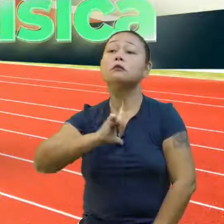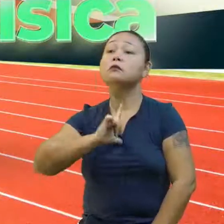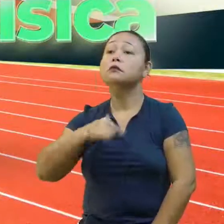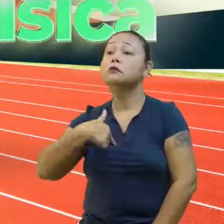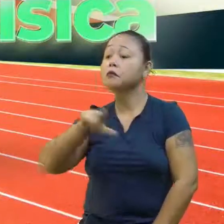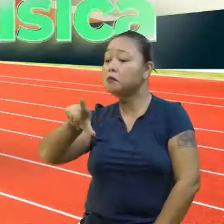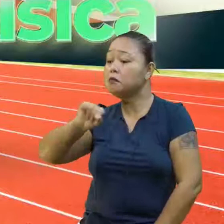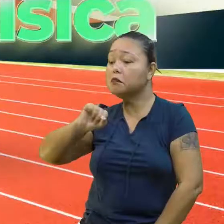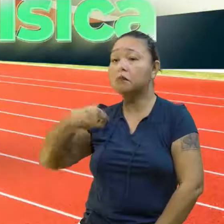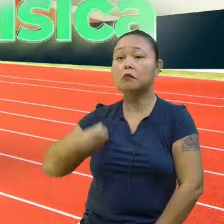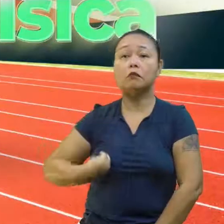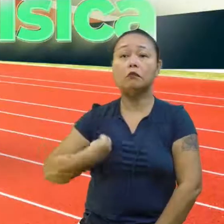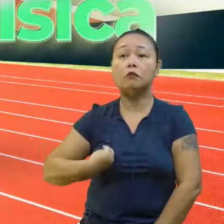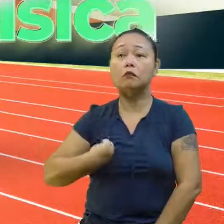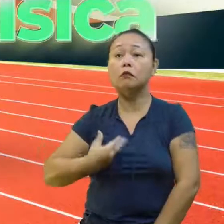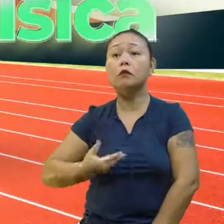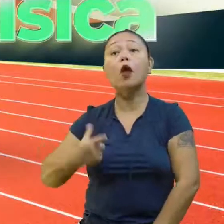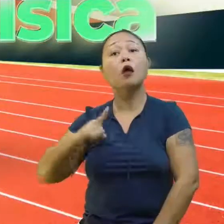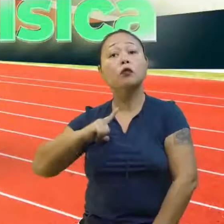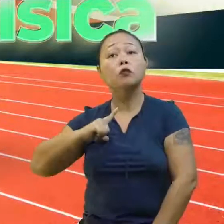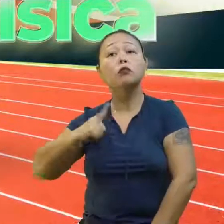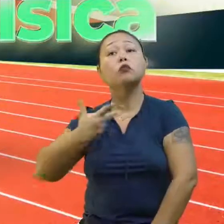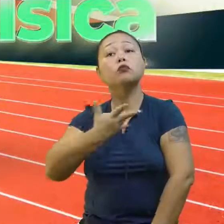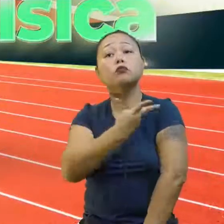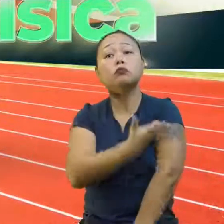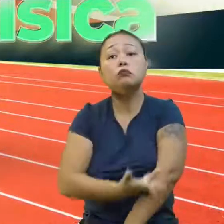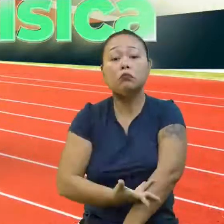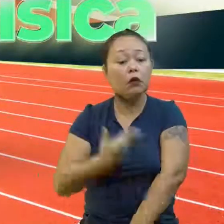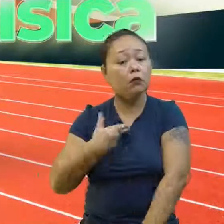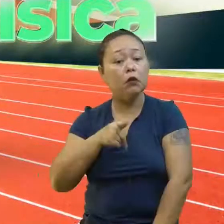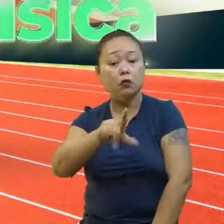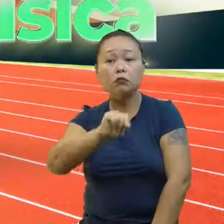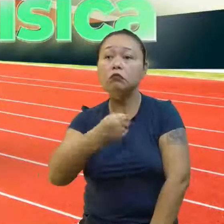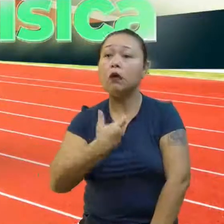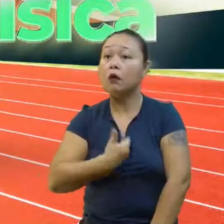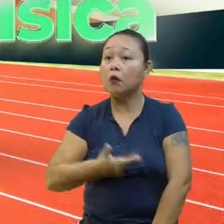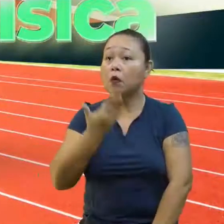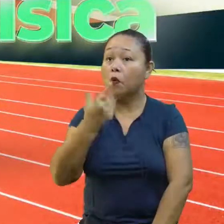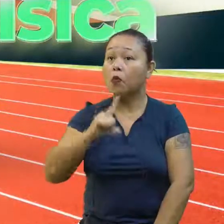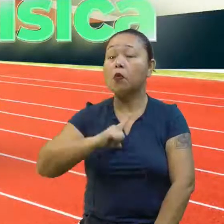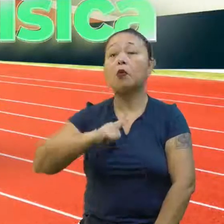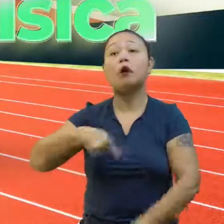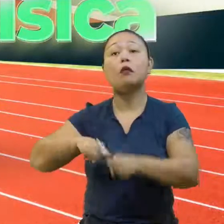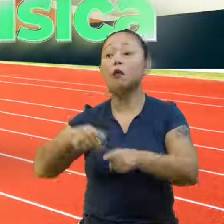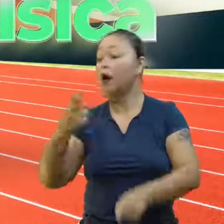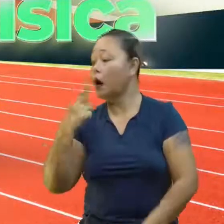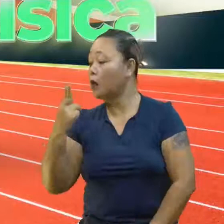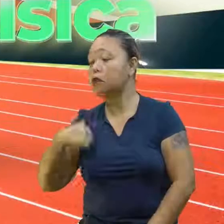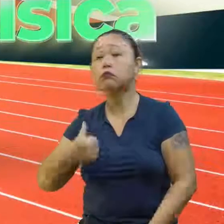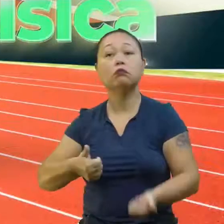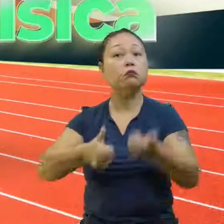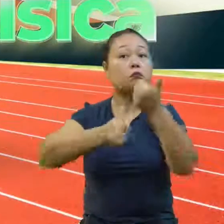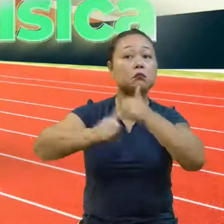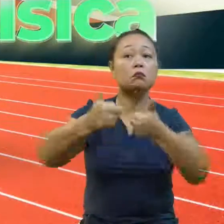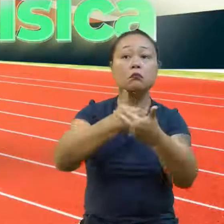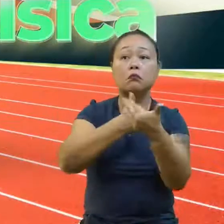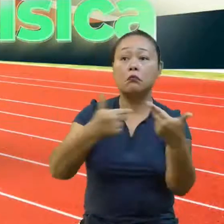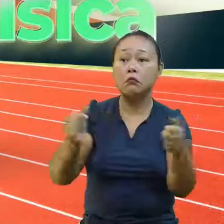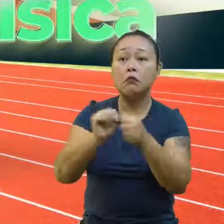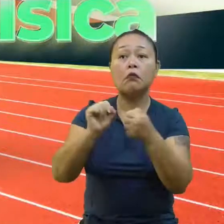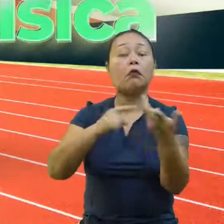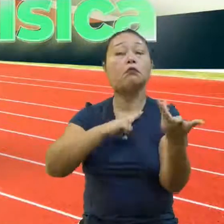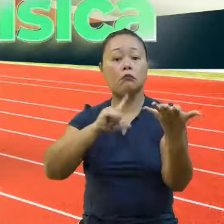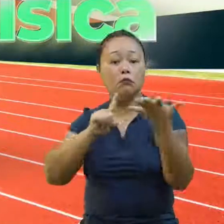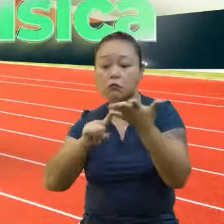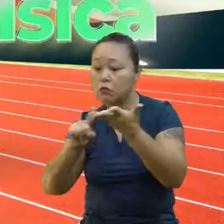vida, mudanças nos hábitos alimentares, o fumo, a bebida alcoólica. Então, teve vários